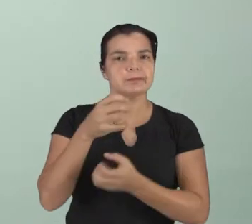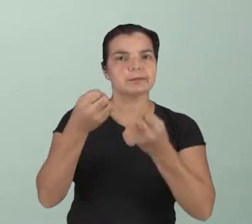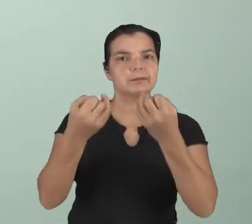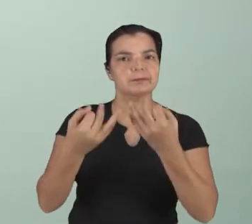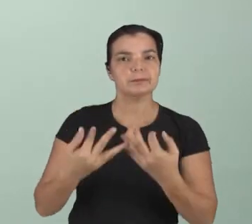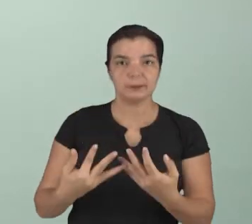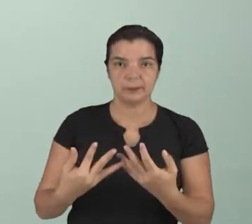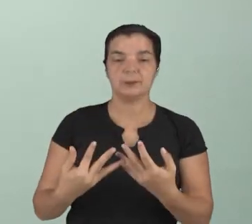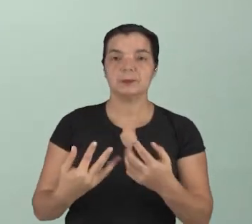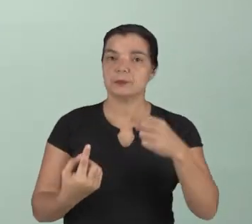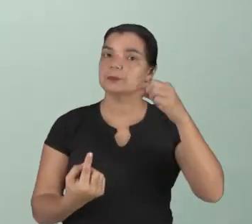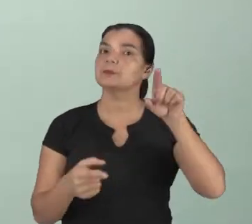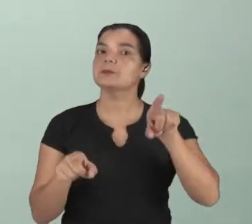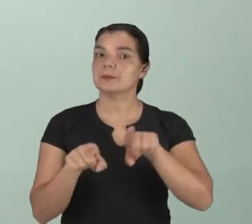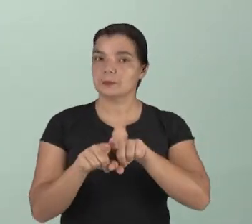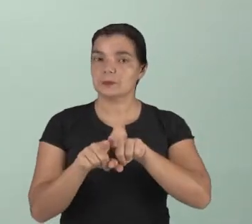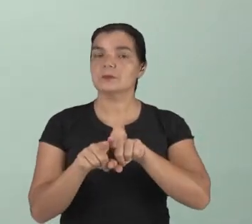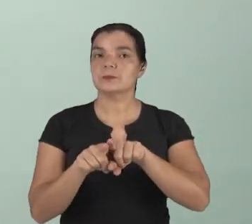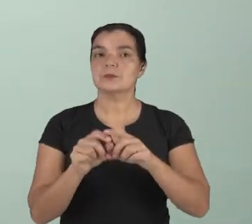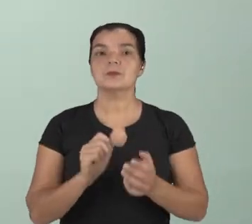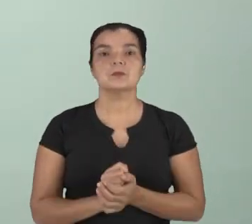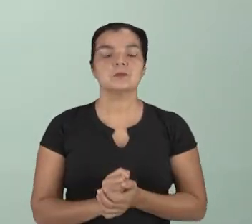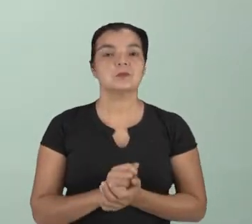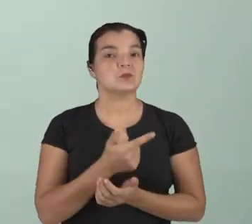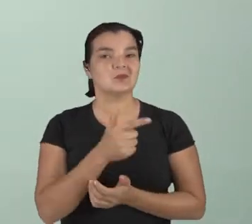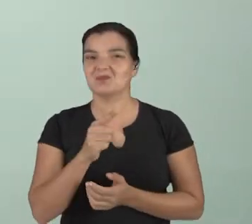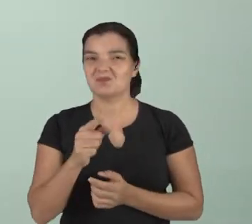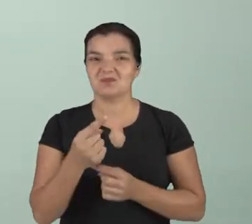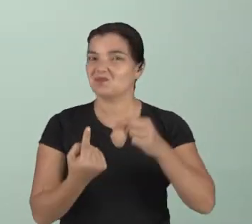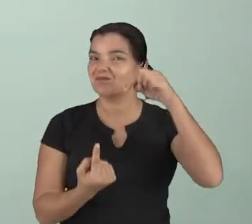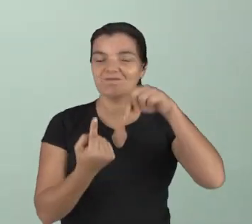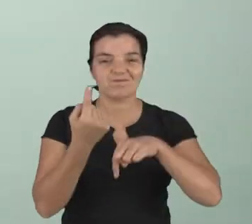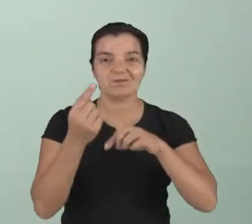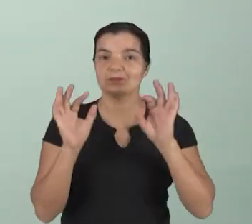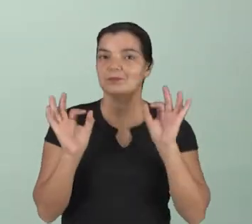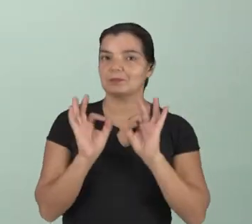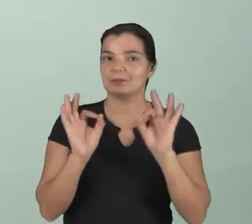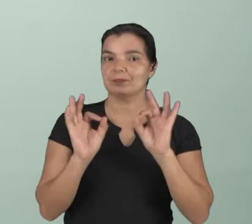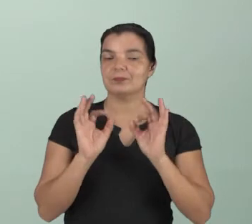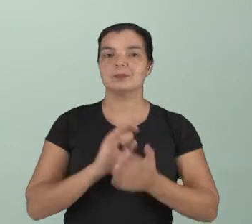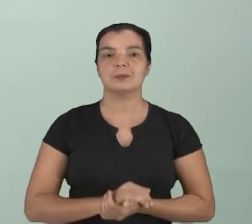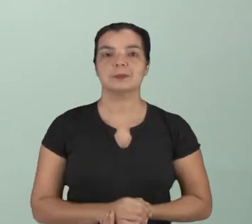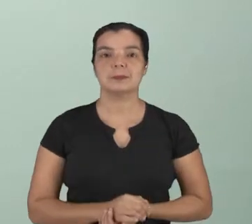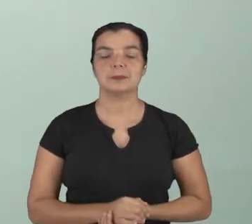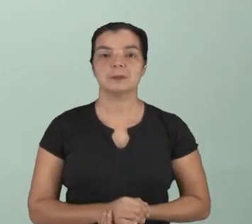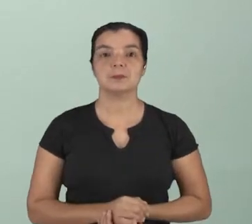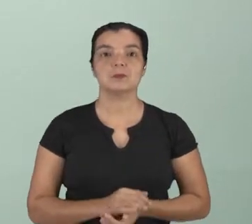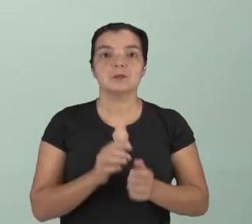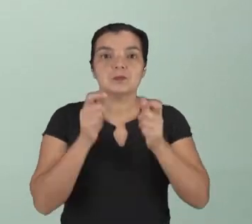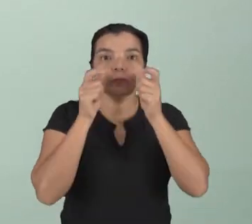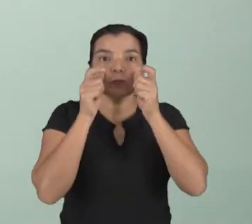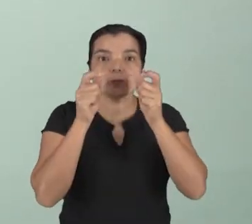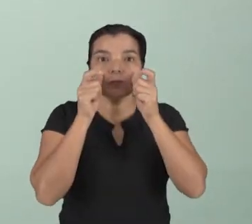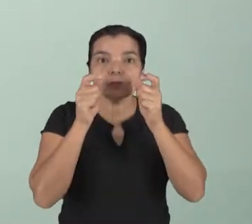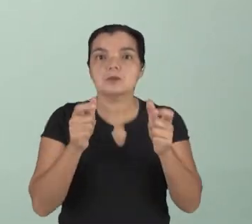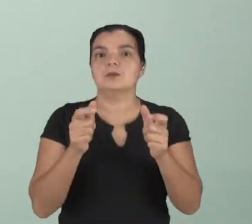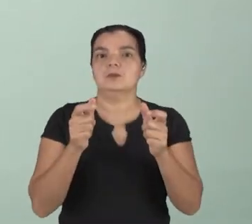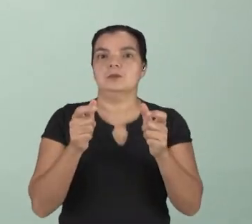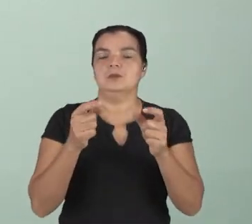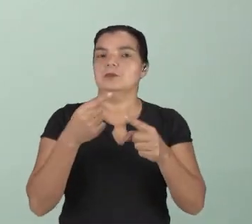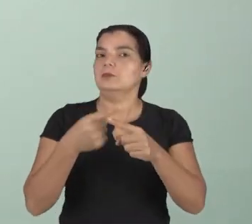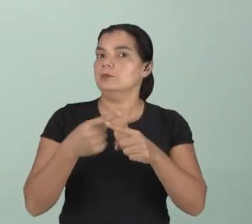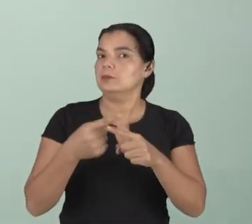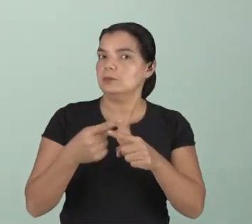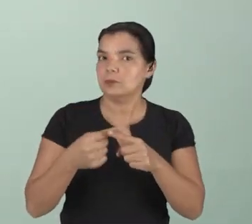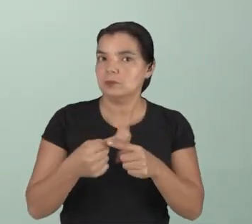de proporcionalidade, tá? Que não é proporcionalidade, a gente tem que ter muito cuidado. Por